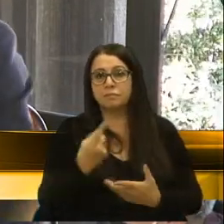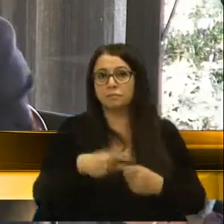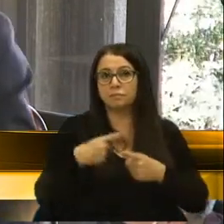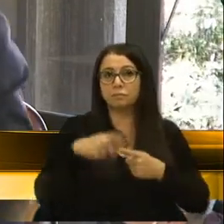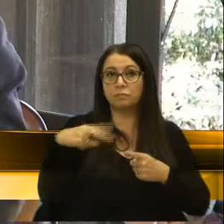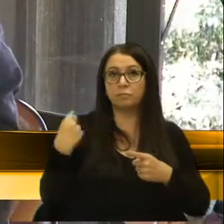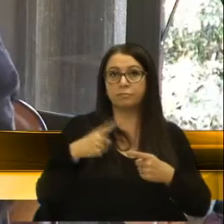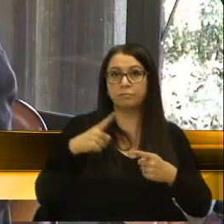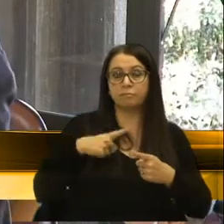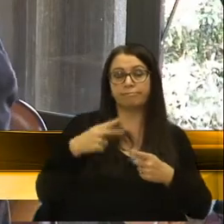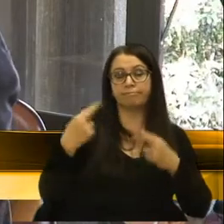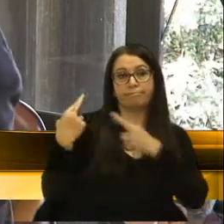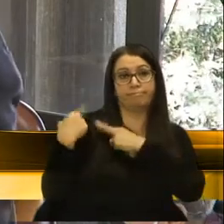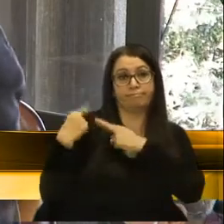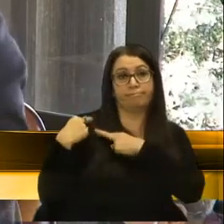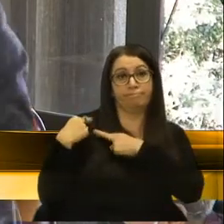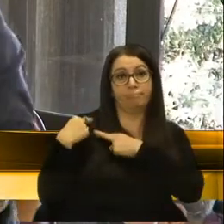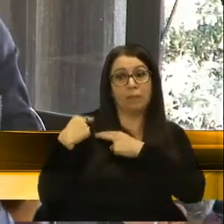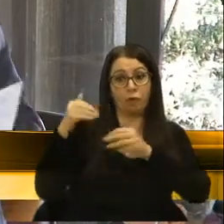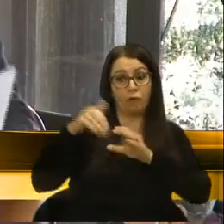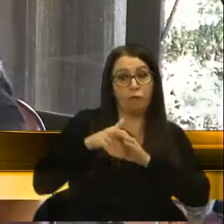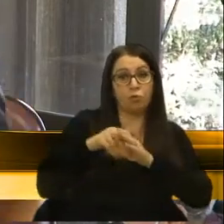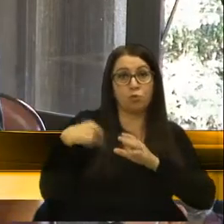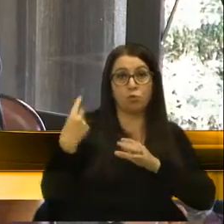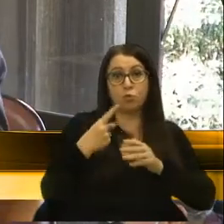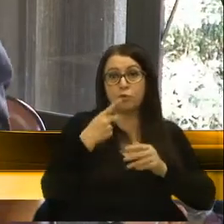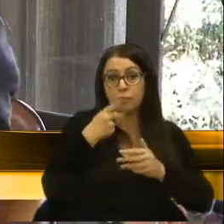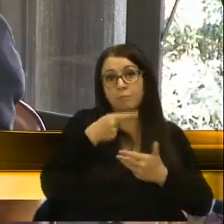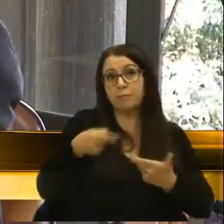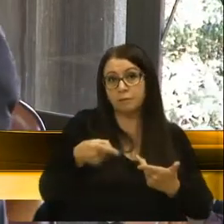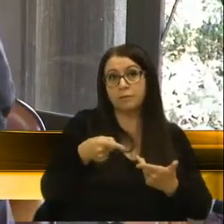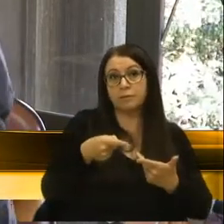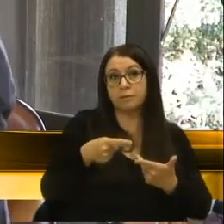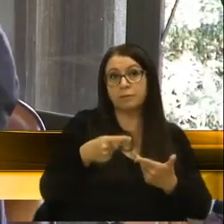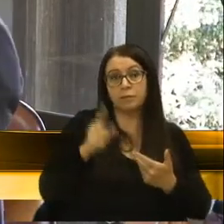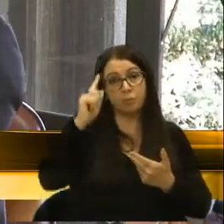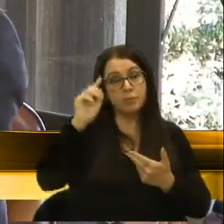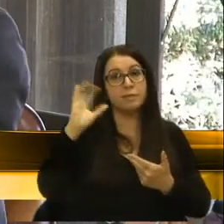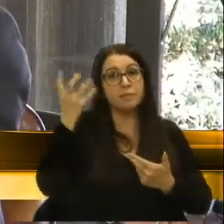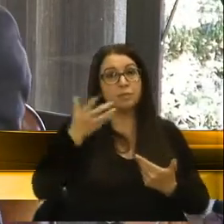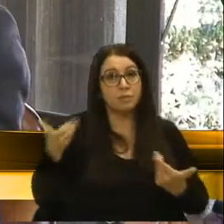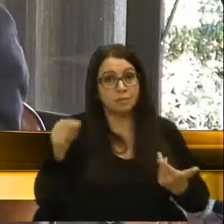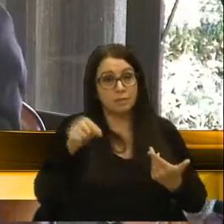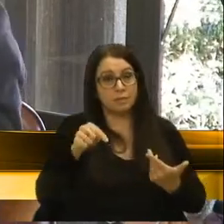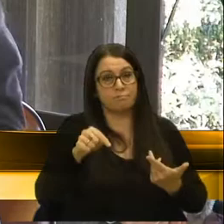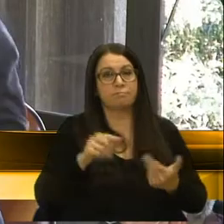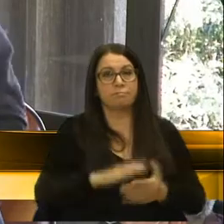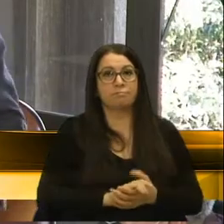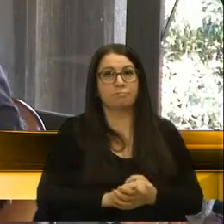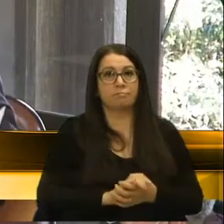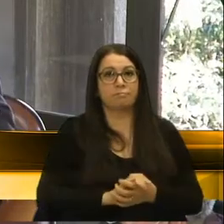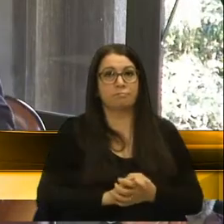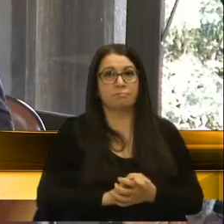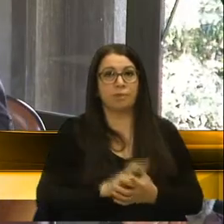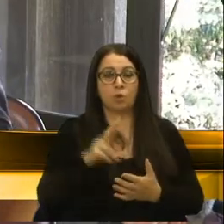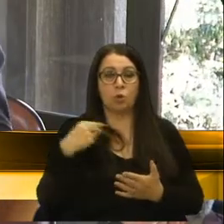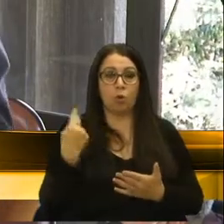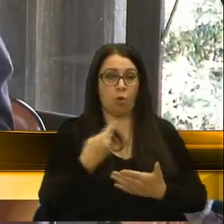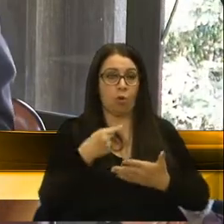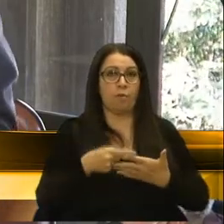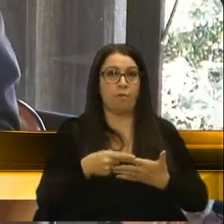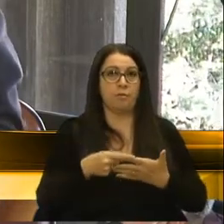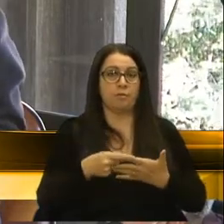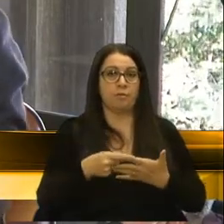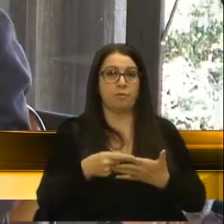temos responsabilidade com o nosso voto, aquilo que nós falamos e aquilo que decidimos, vereadora Paula, aqui. Nós,